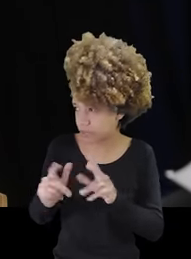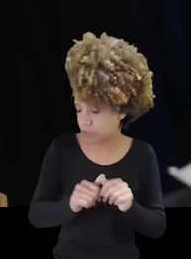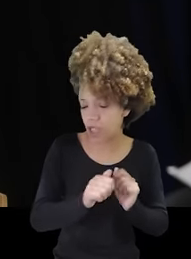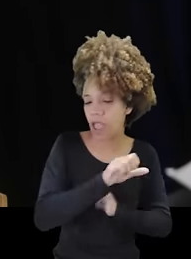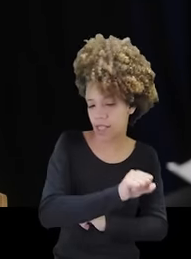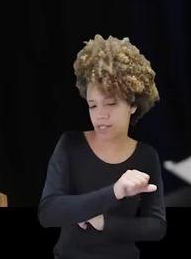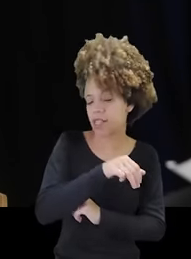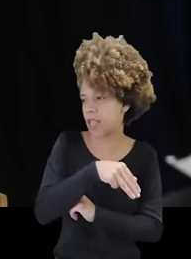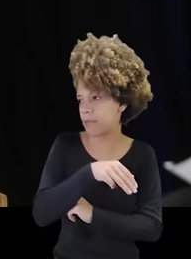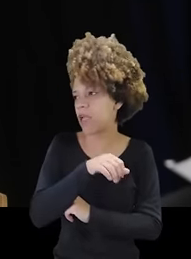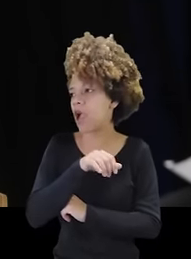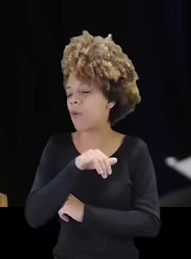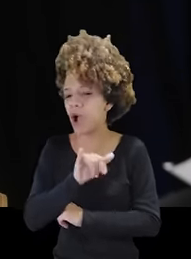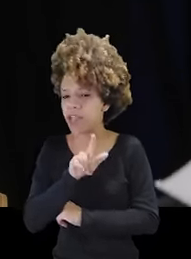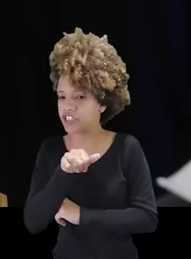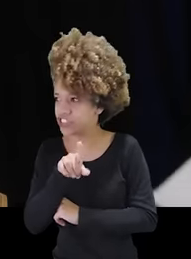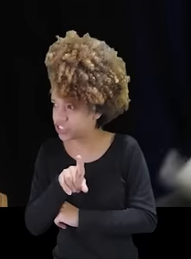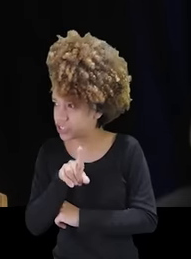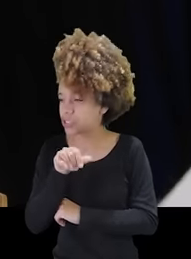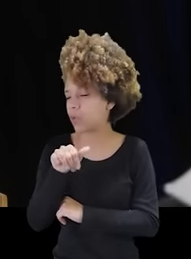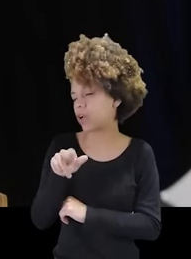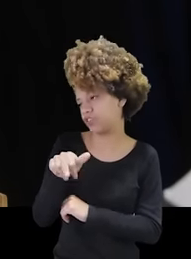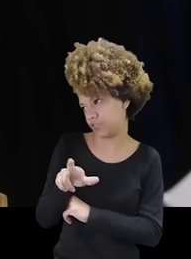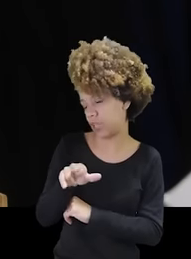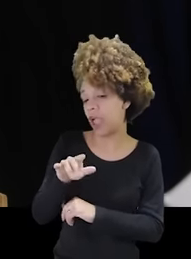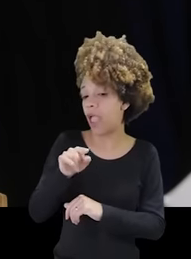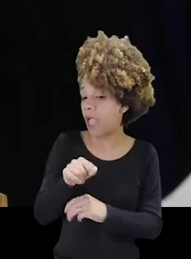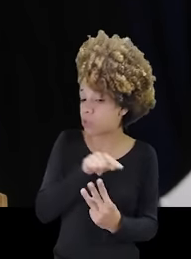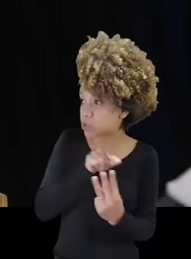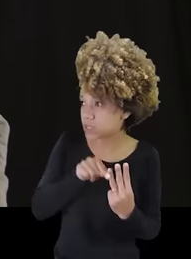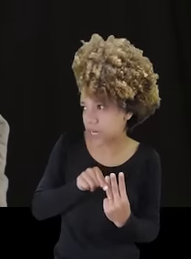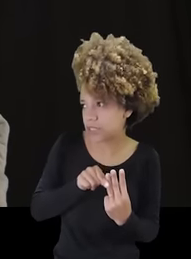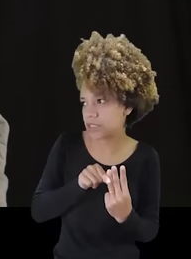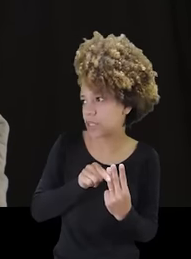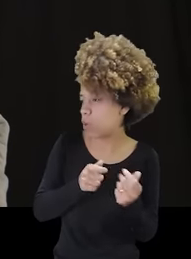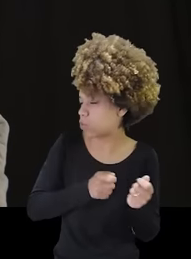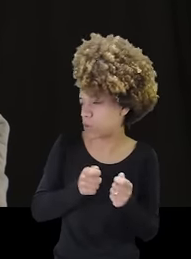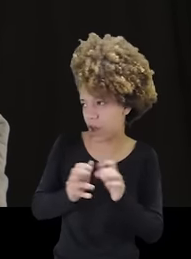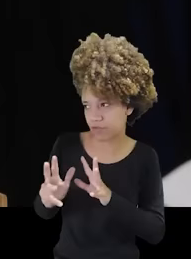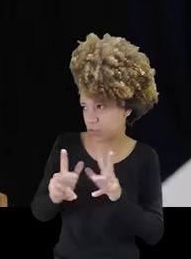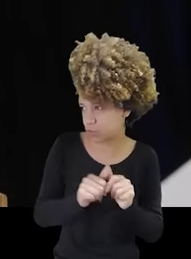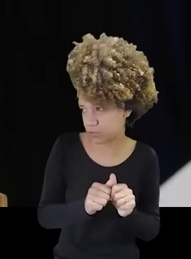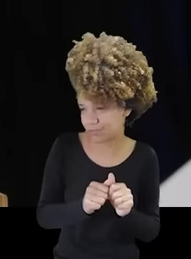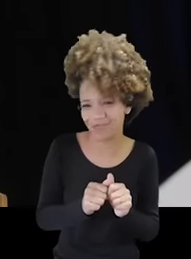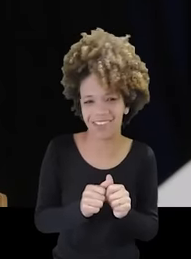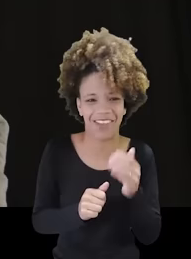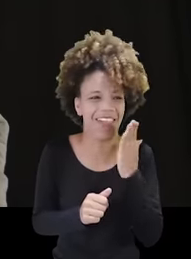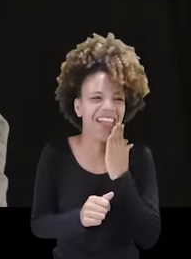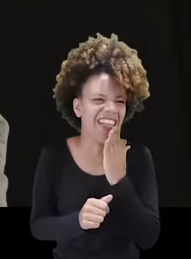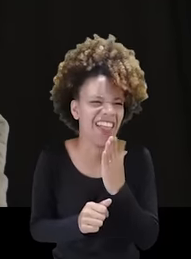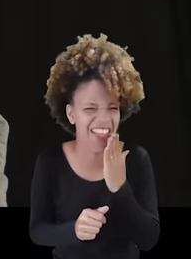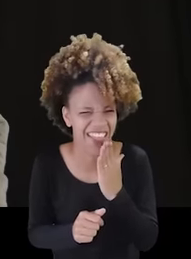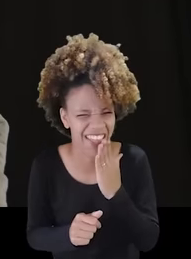SM é o ID eles comandavam tudo e aí surgiu babou